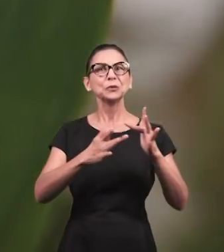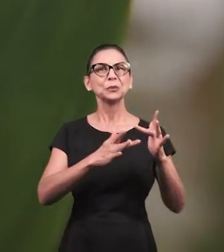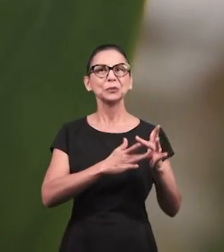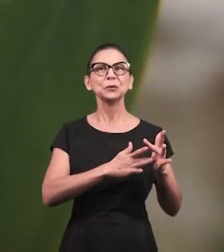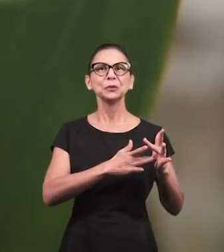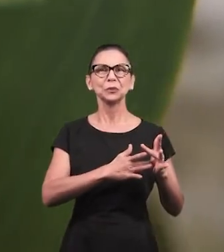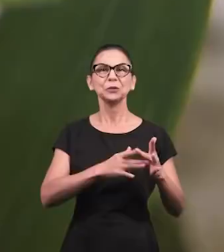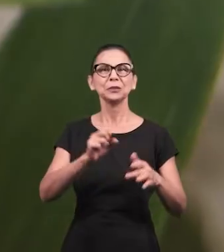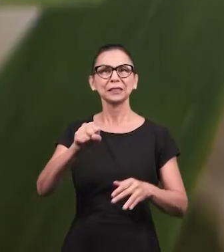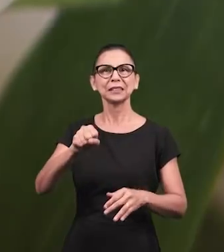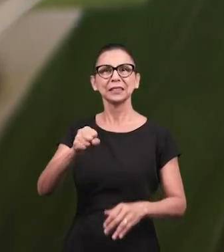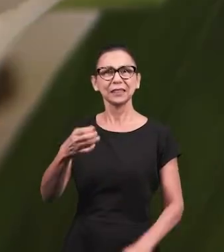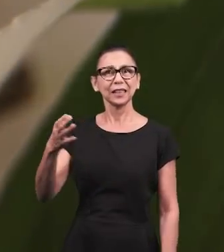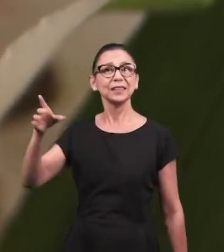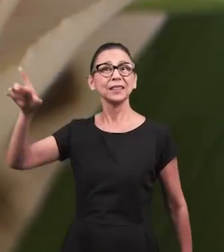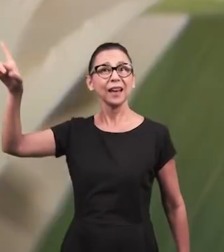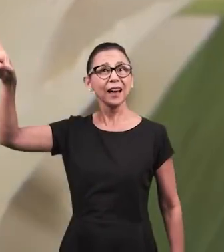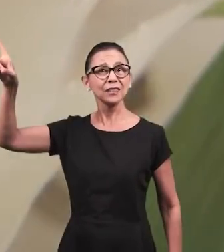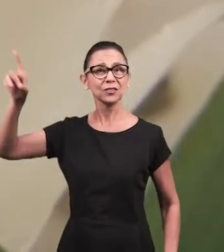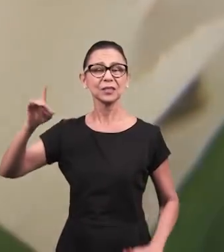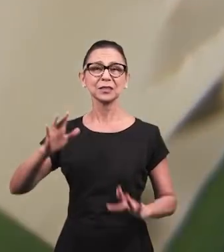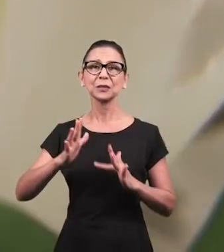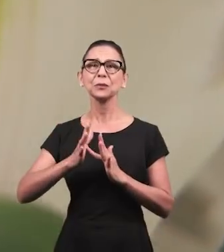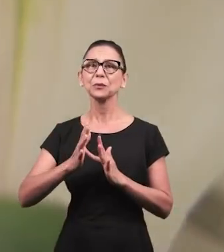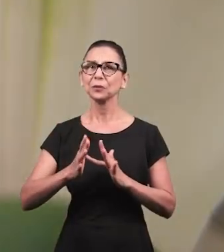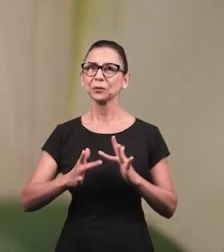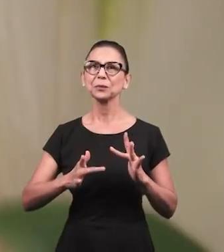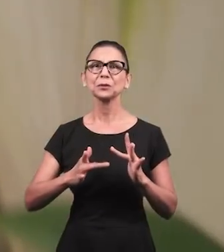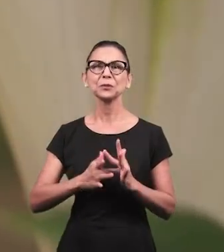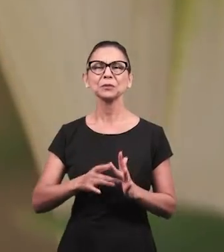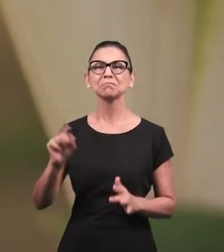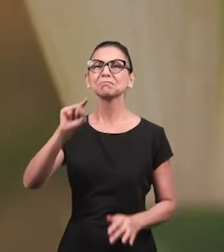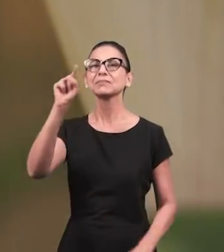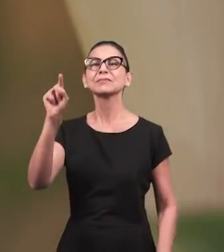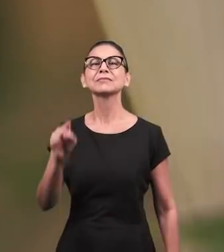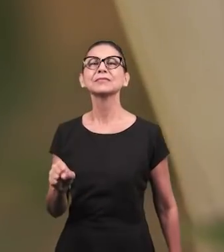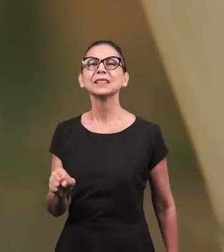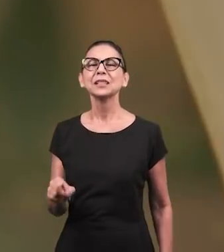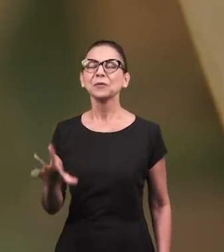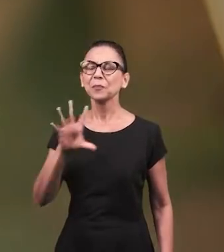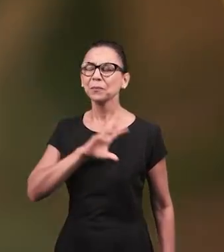Ele é Jesus, Ele é Jesus, Ele é Jesus,